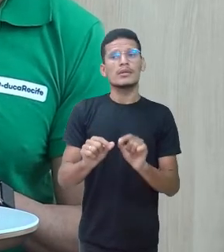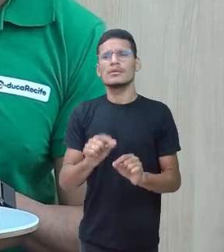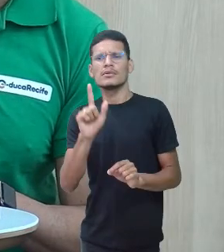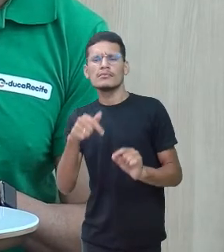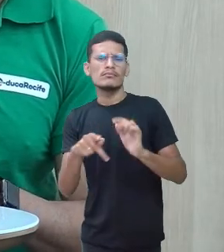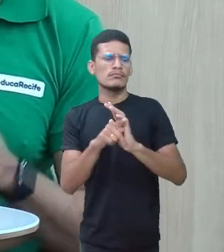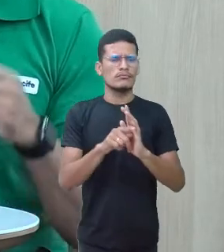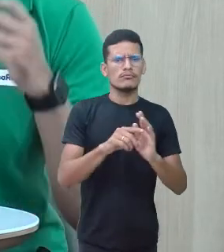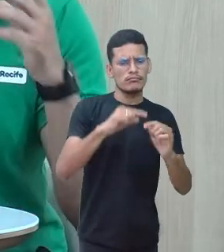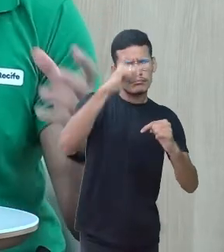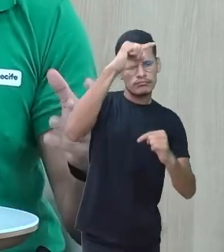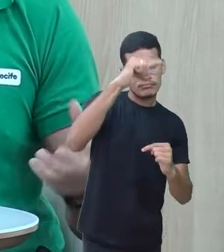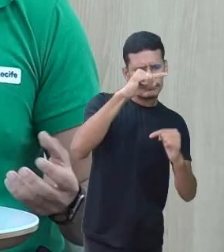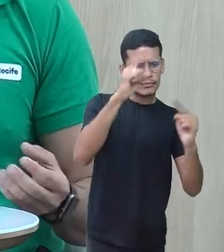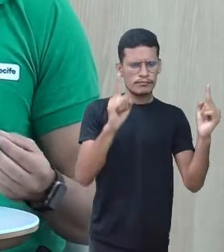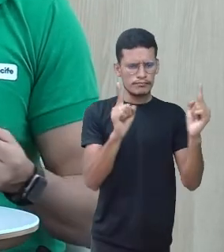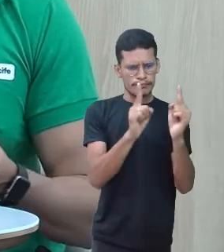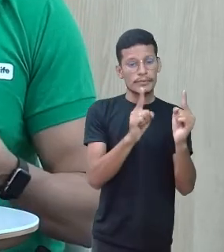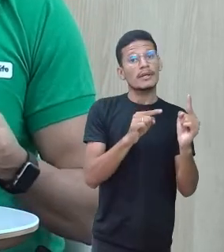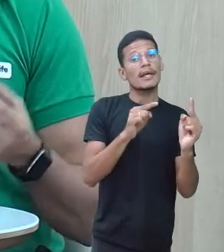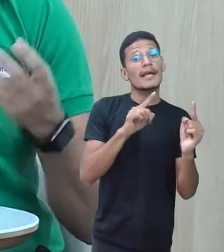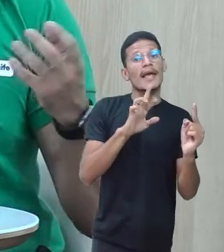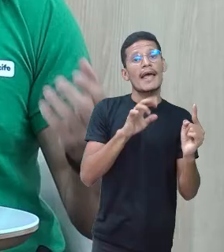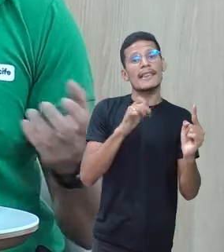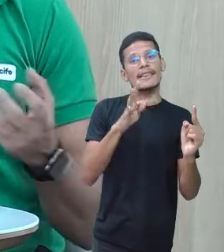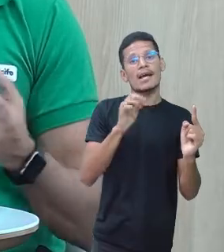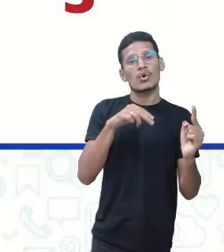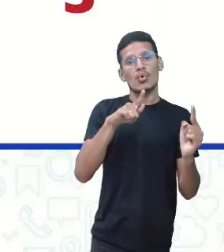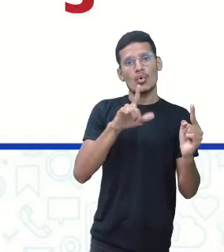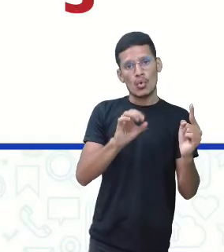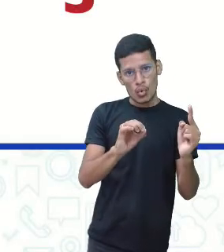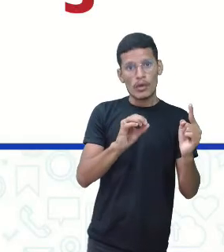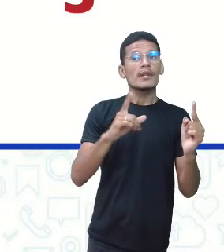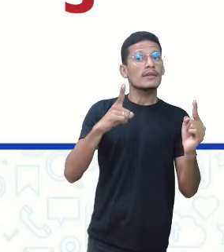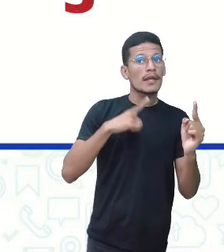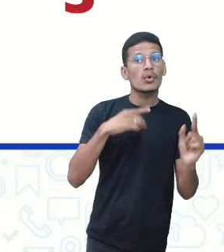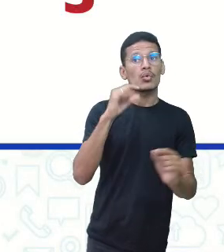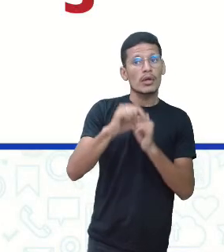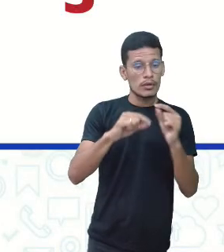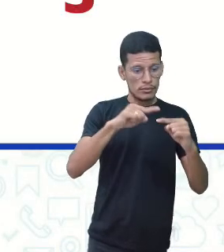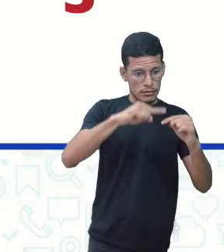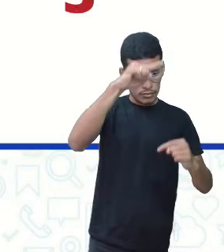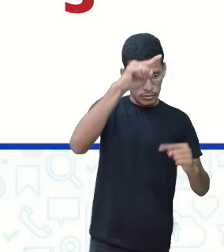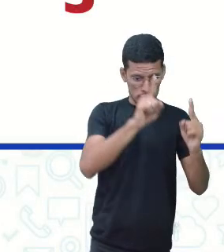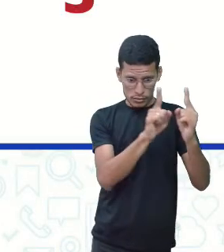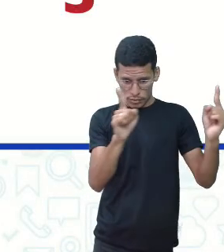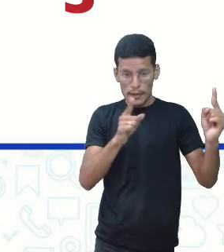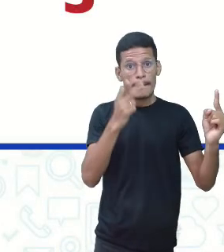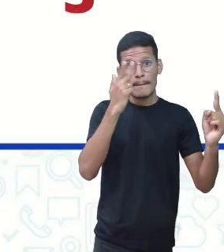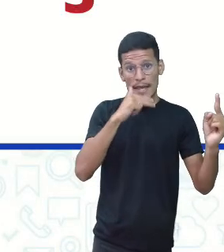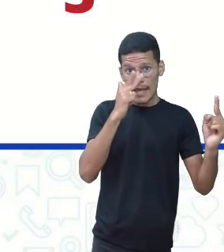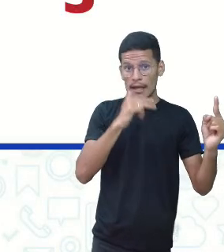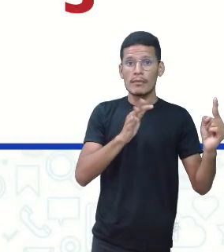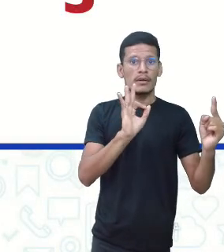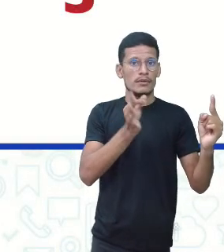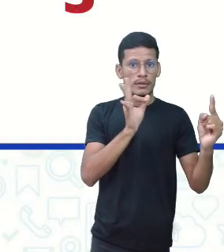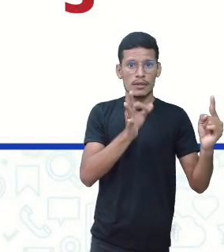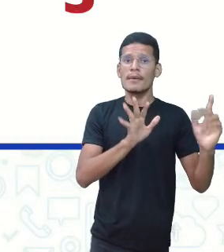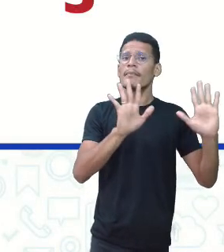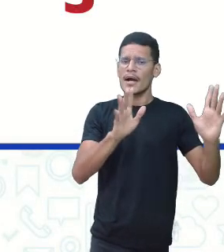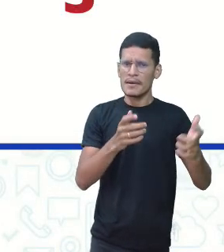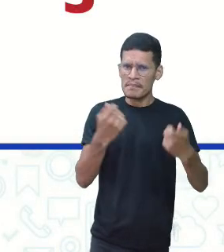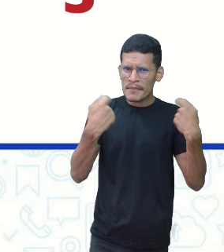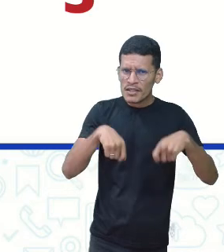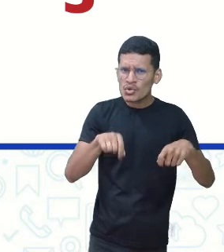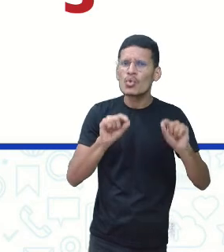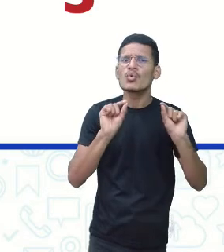com um retângulo. Então, no retângulo, você pode notar que os lados opostos, eles são de mesma medida, certo? Então, não precisou ela